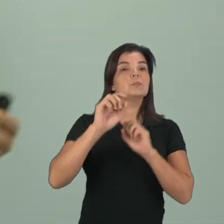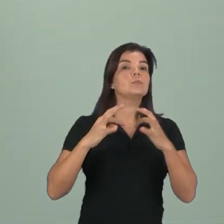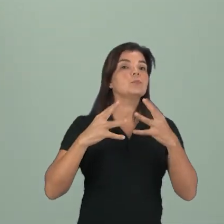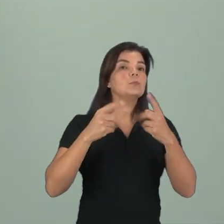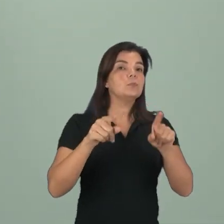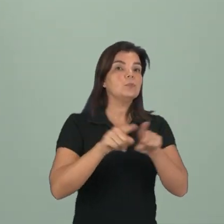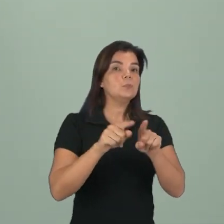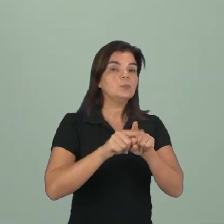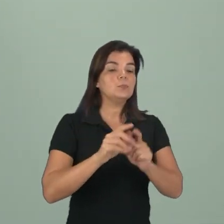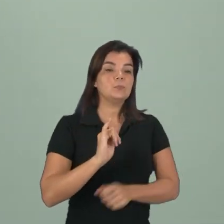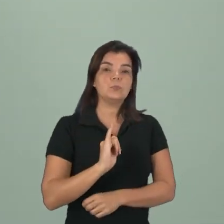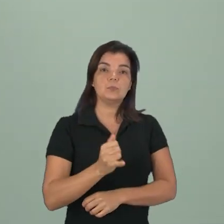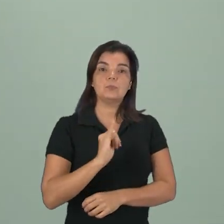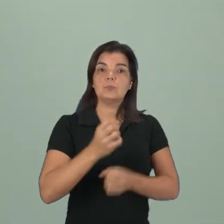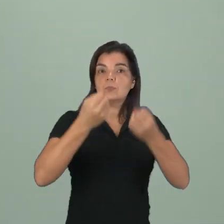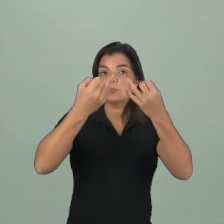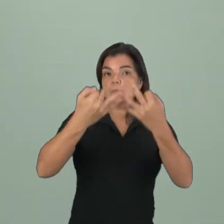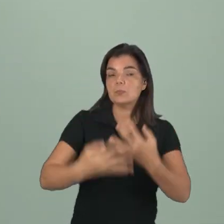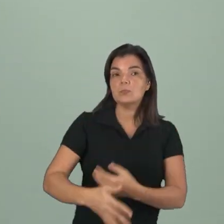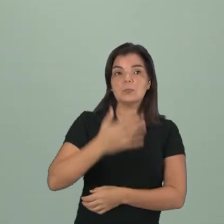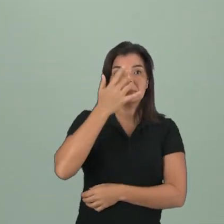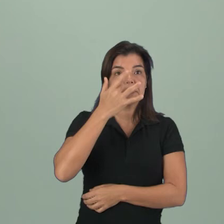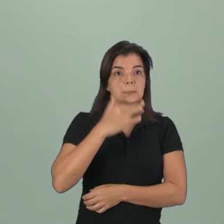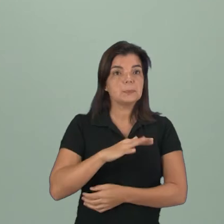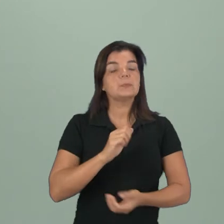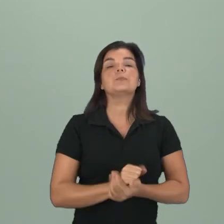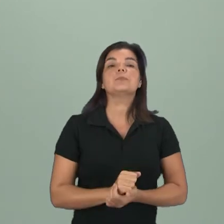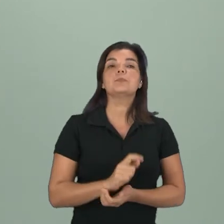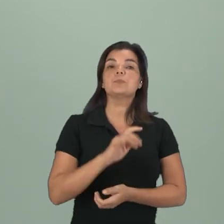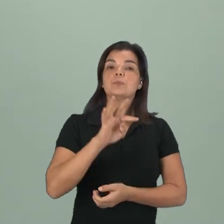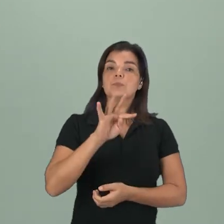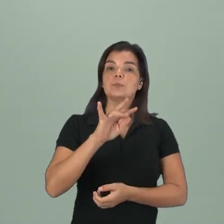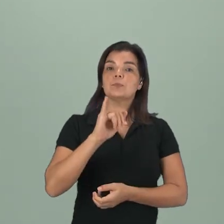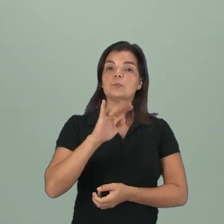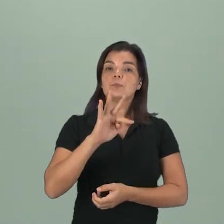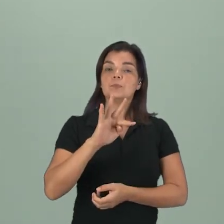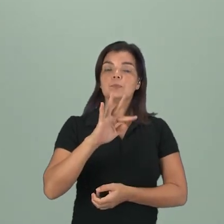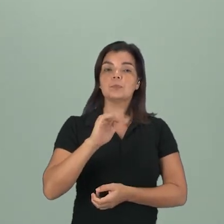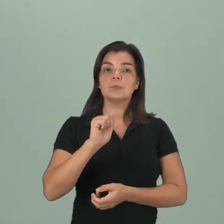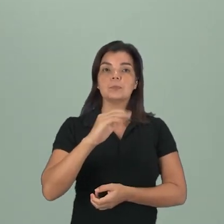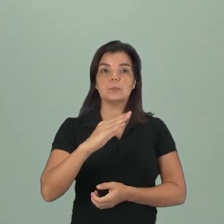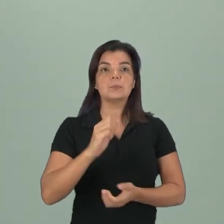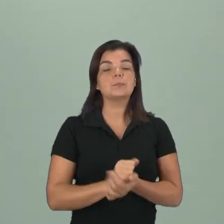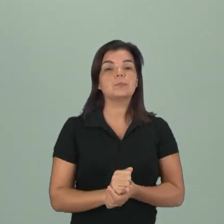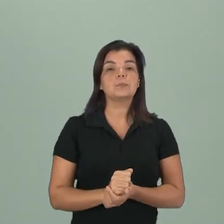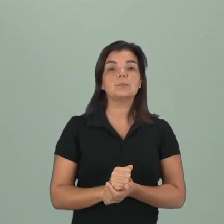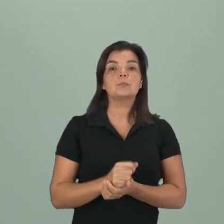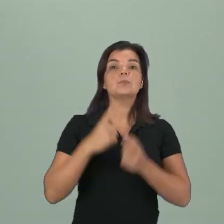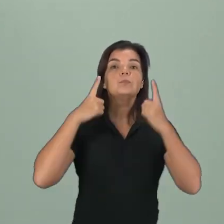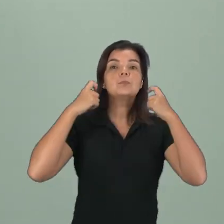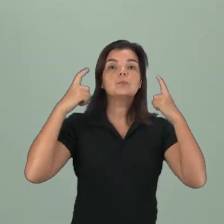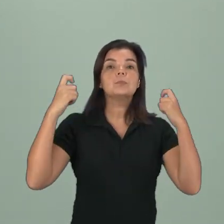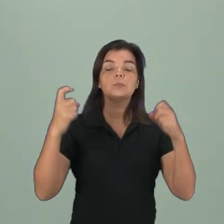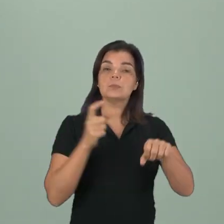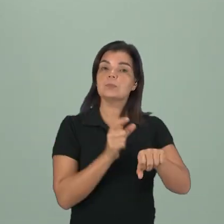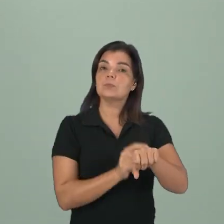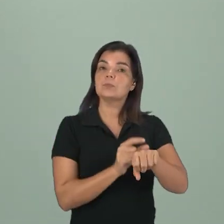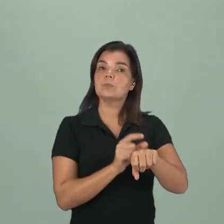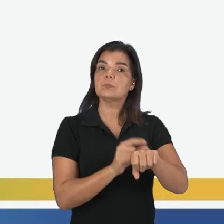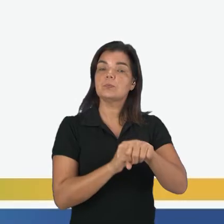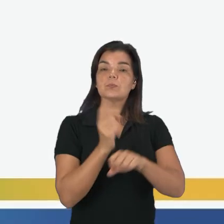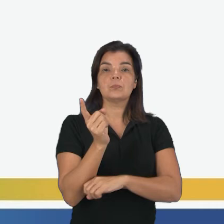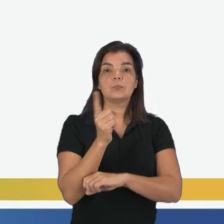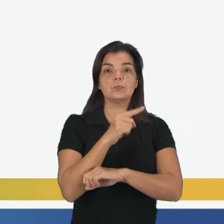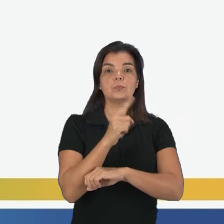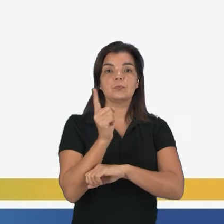que o narrador vai contando sobre sua infância. Mais um exemplo, temos tic-tac, por exemplo. Né? Dentro de